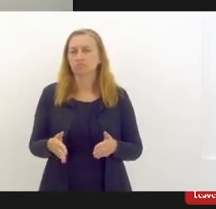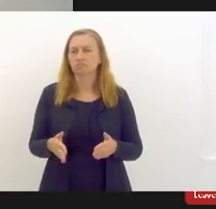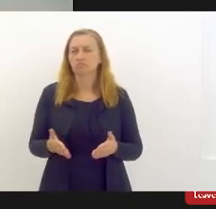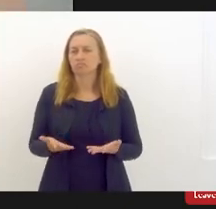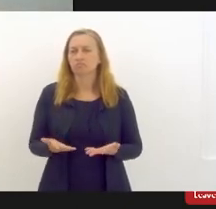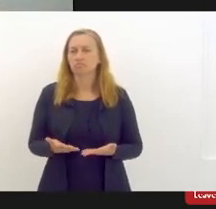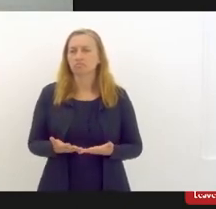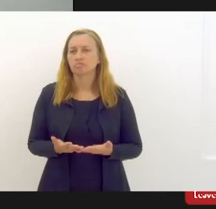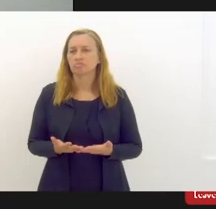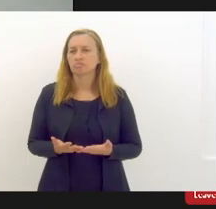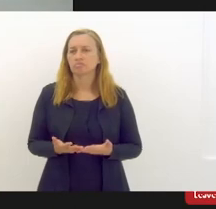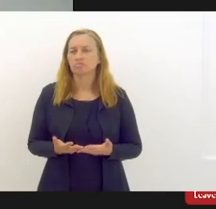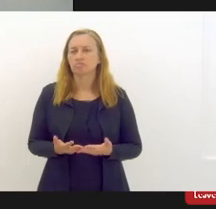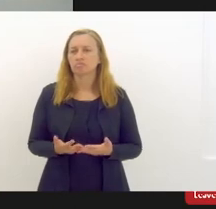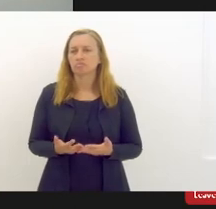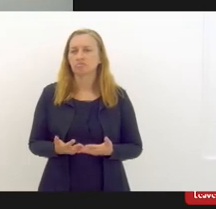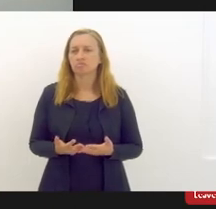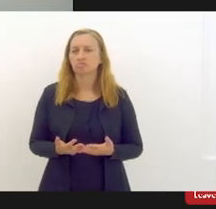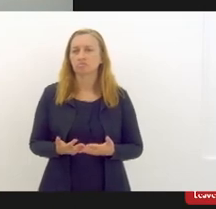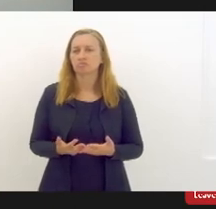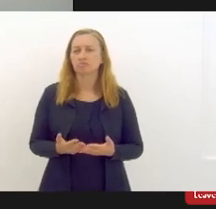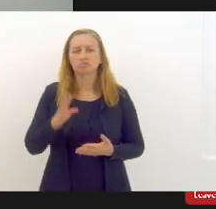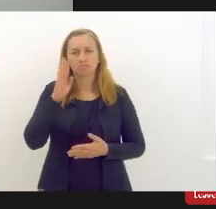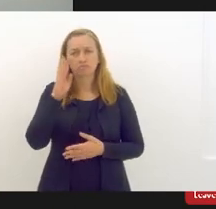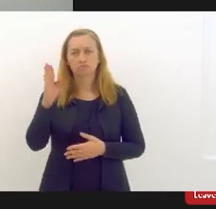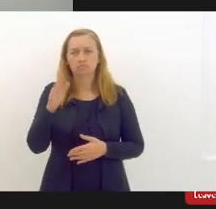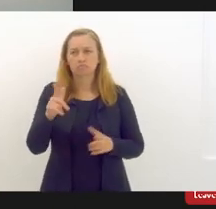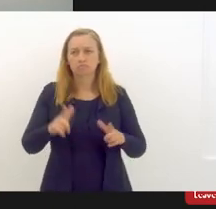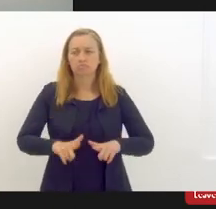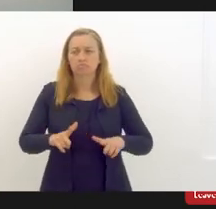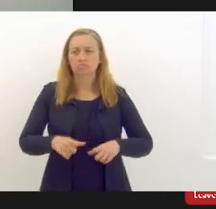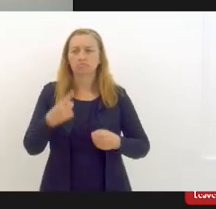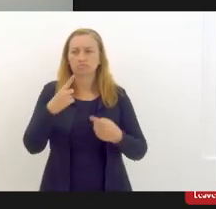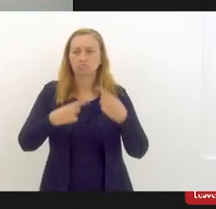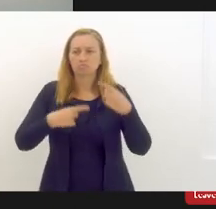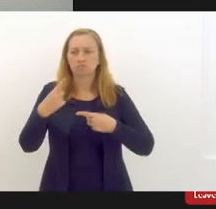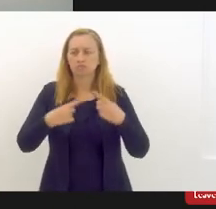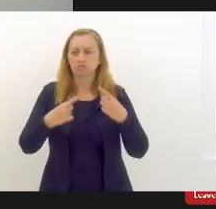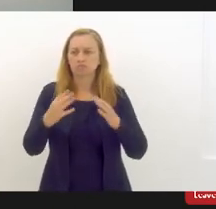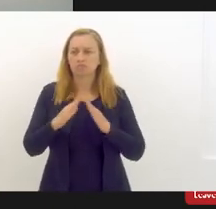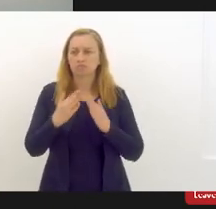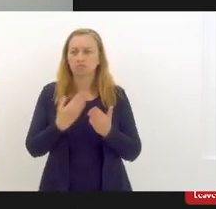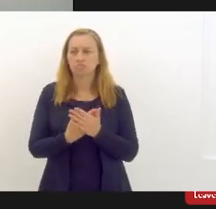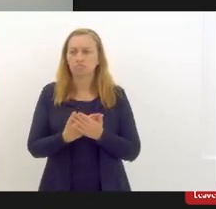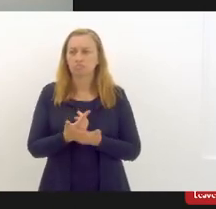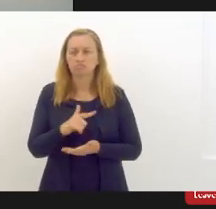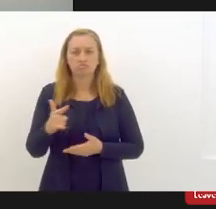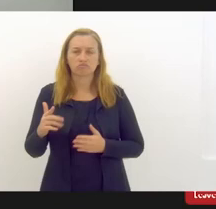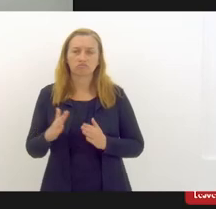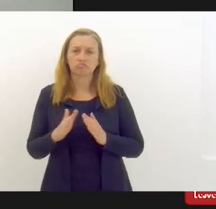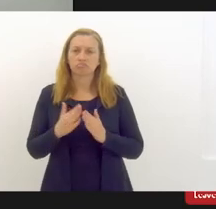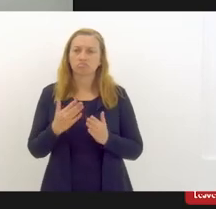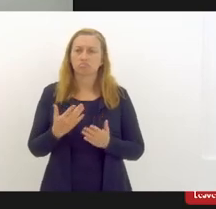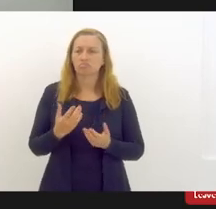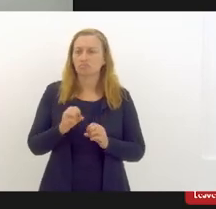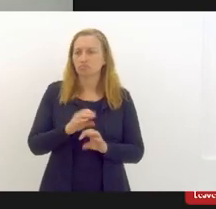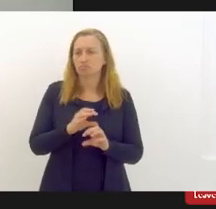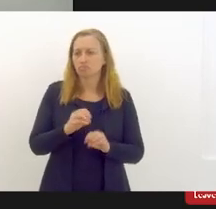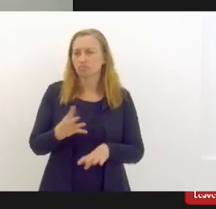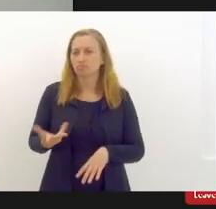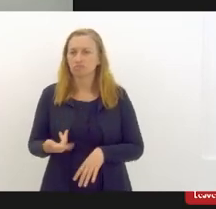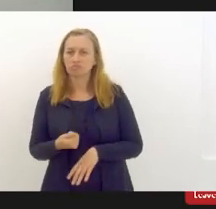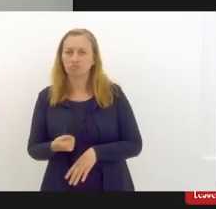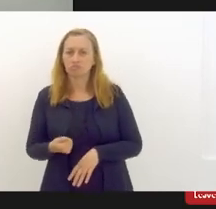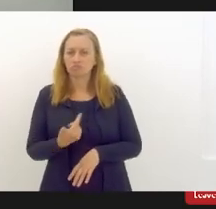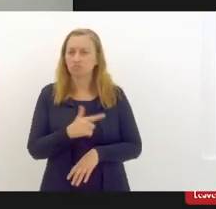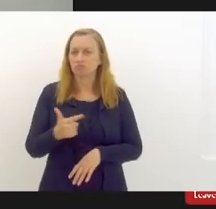mola propulsora, ele é o central no espaço, na discussão do espaço escolar. Porque você não vai ter uma educação de qualidade se você tiver